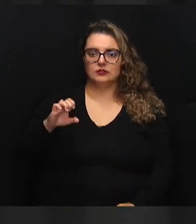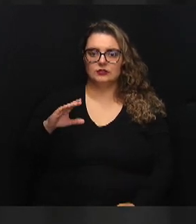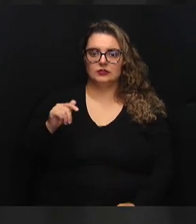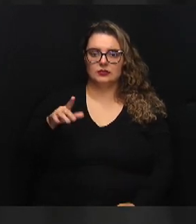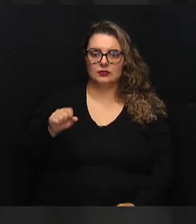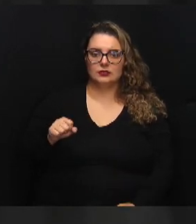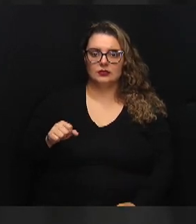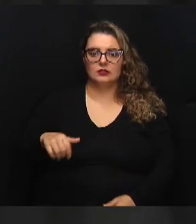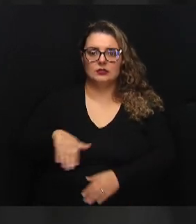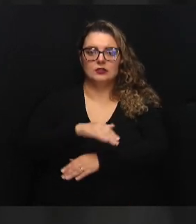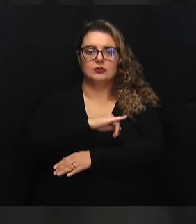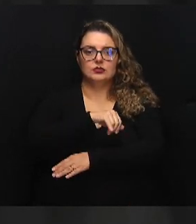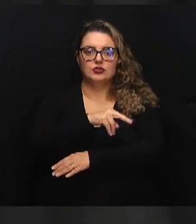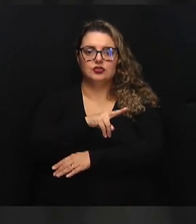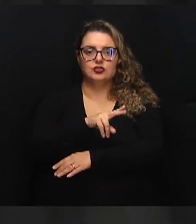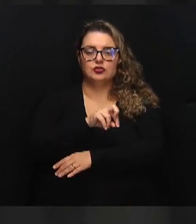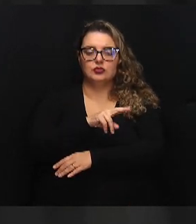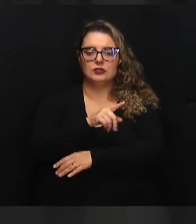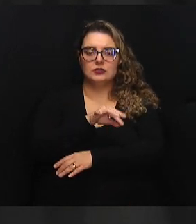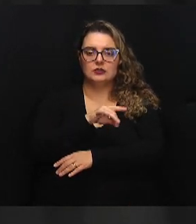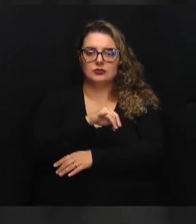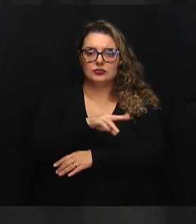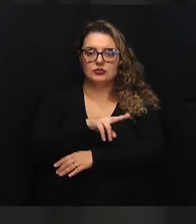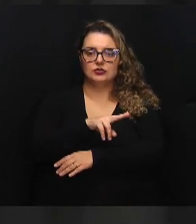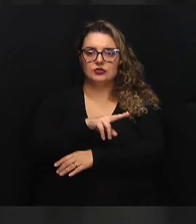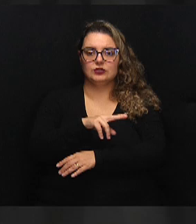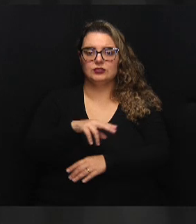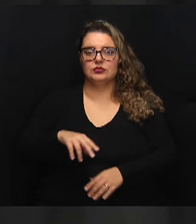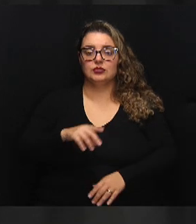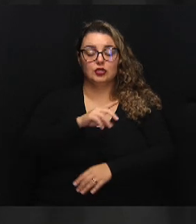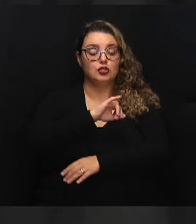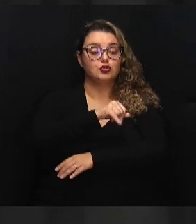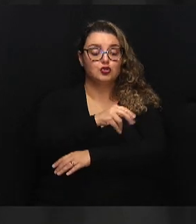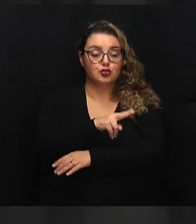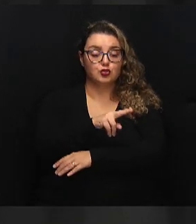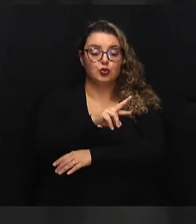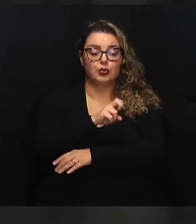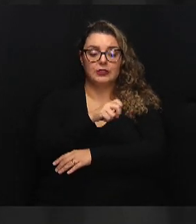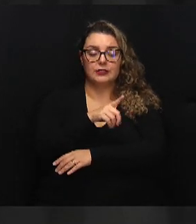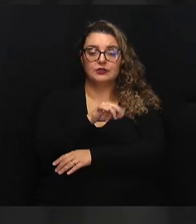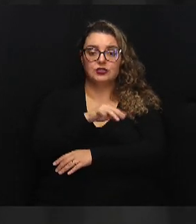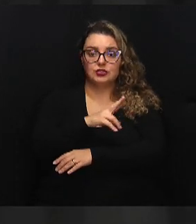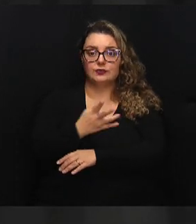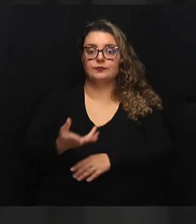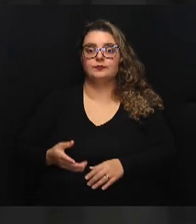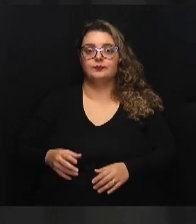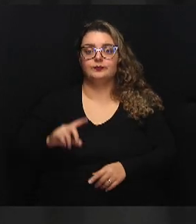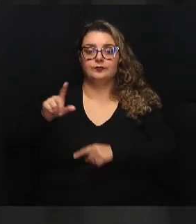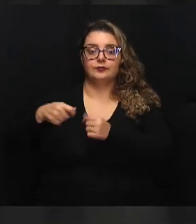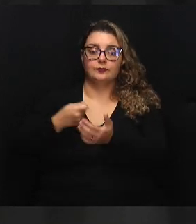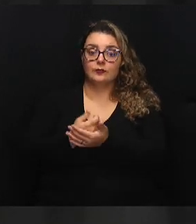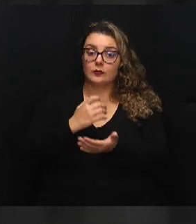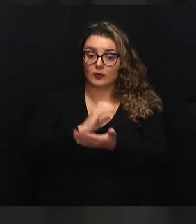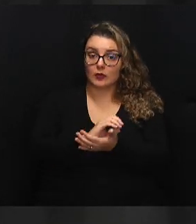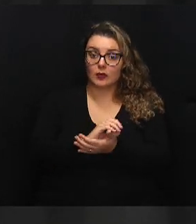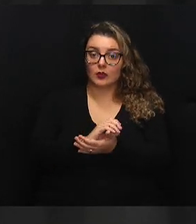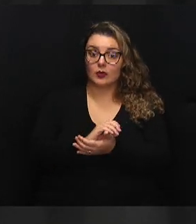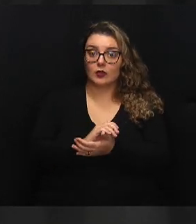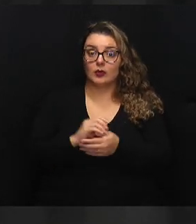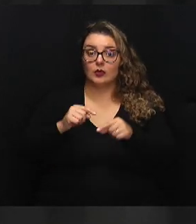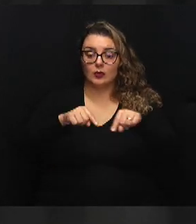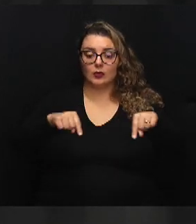rua Jurandir Ferraz de Campos, mas nós estamos correndo atrás de emenda para fazer ainda o quartel